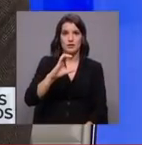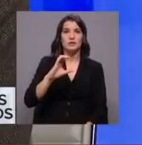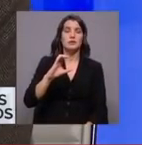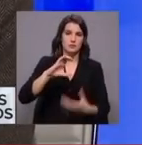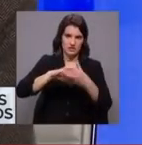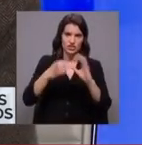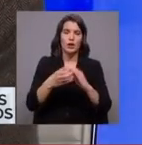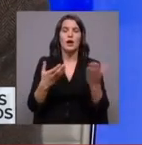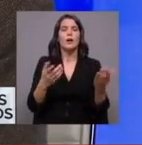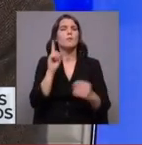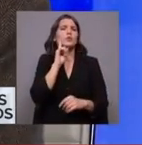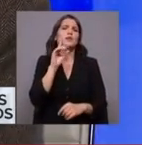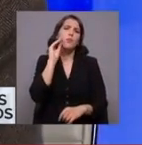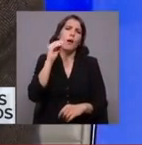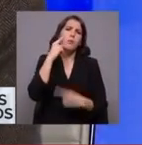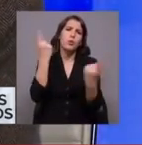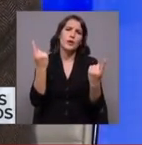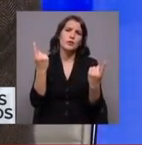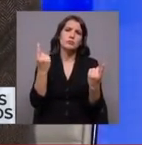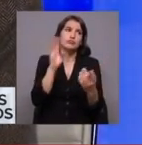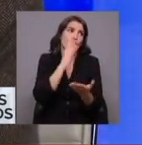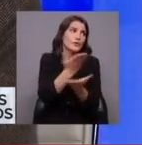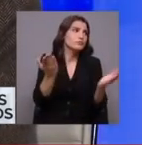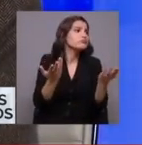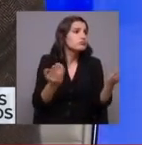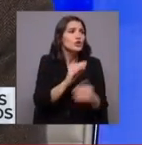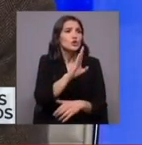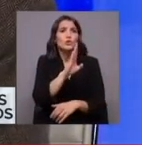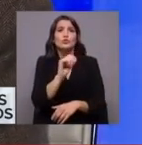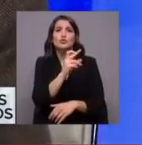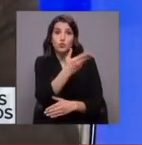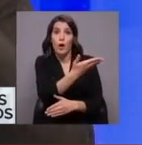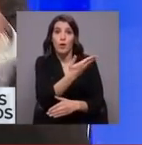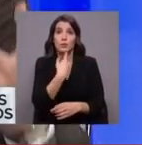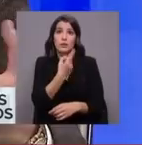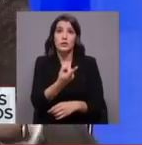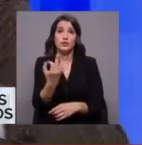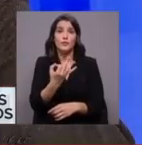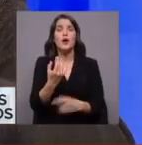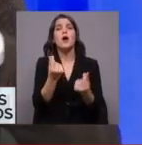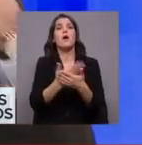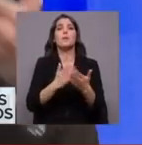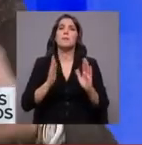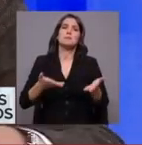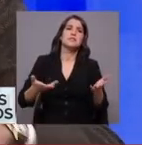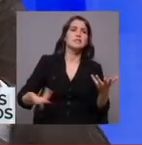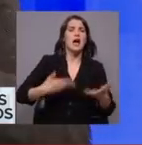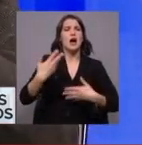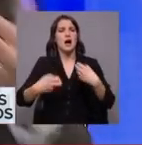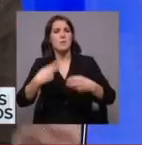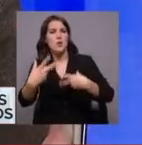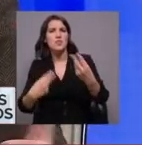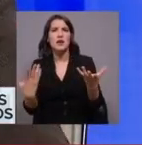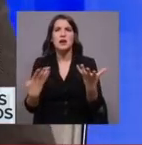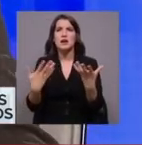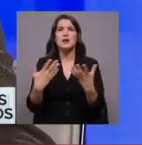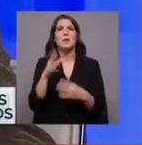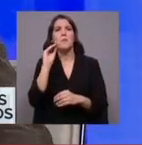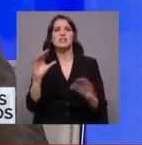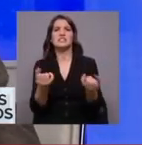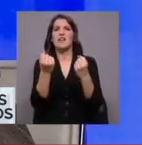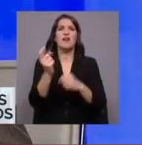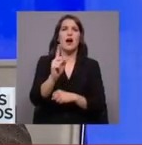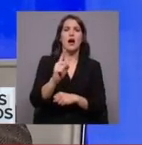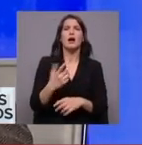importante que haja Comando por Décio aliás os outros integrantes diz que realmente tem sinalizar que não está a farinha um